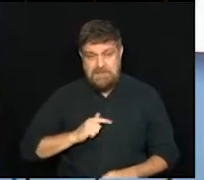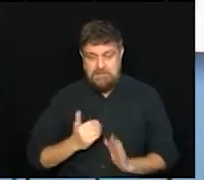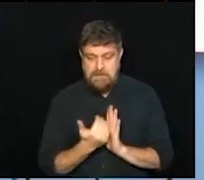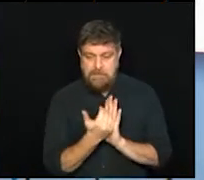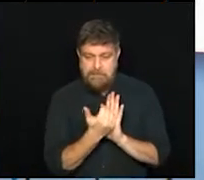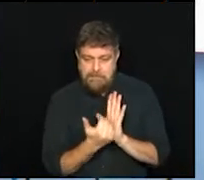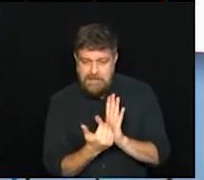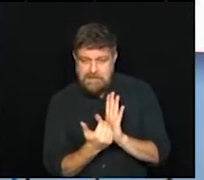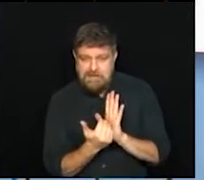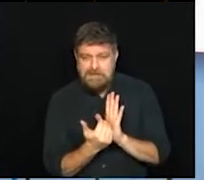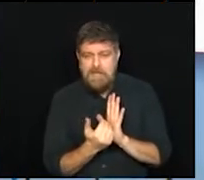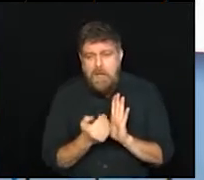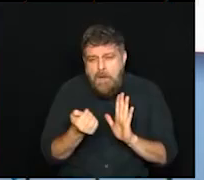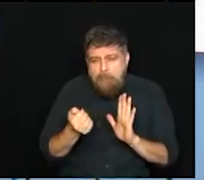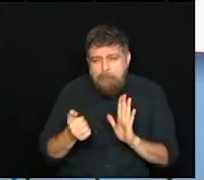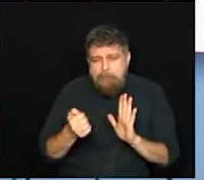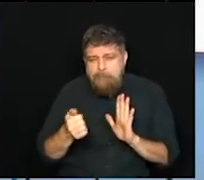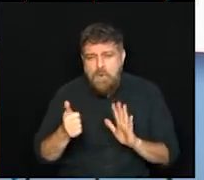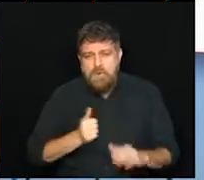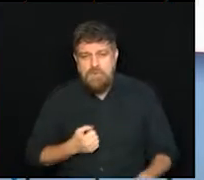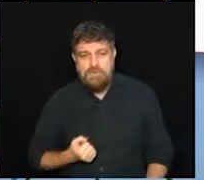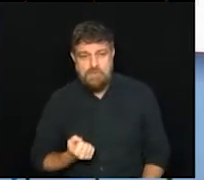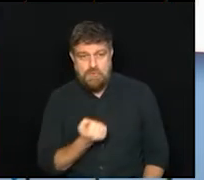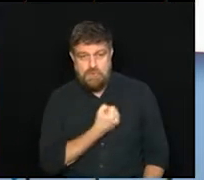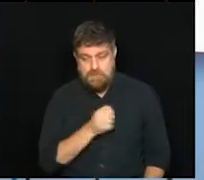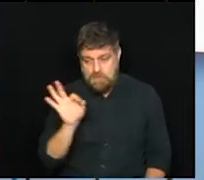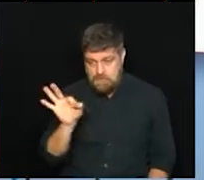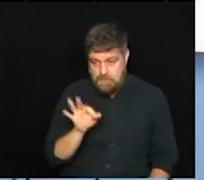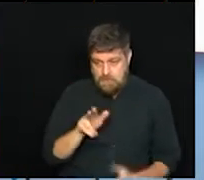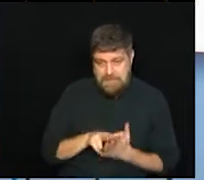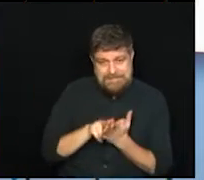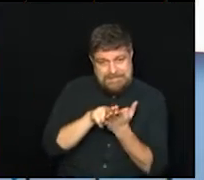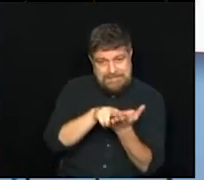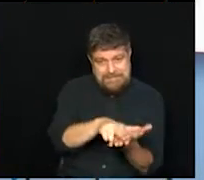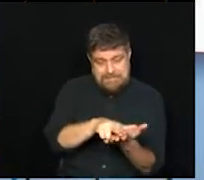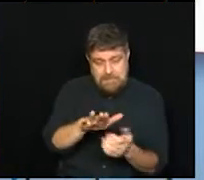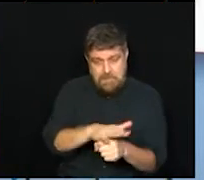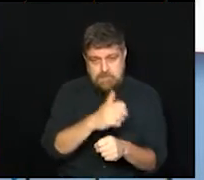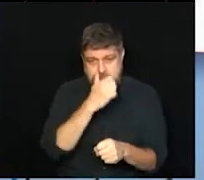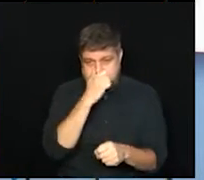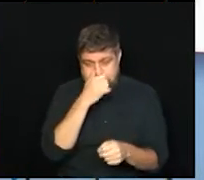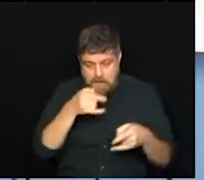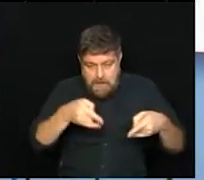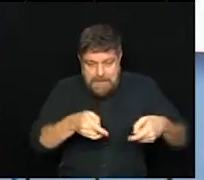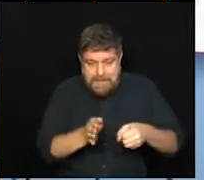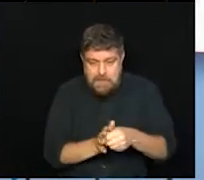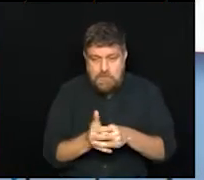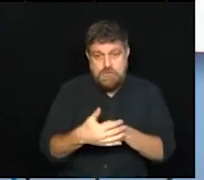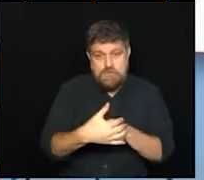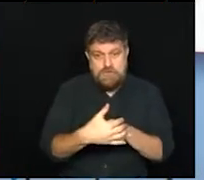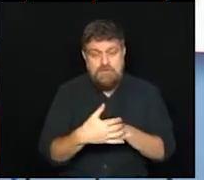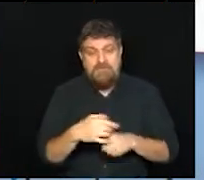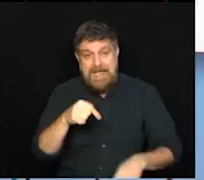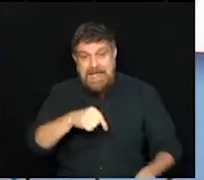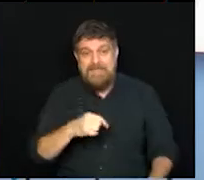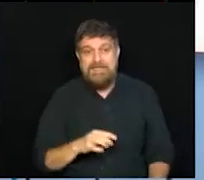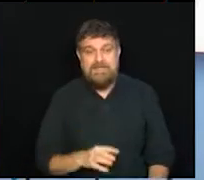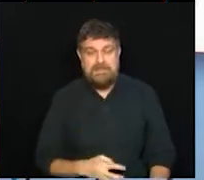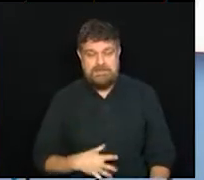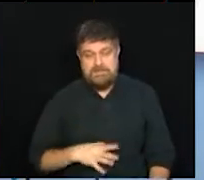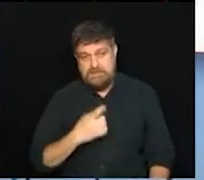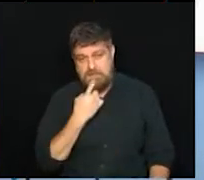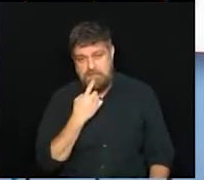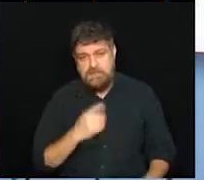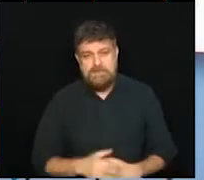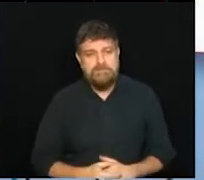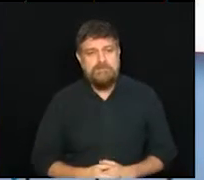pequena queda nessa taxa de ocupação nos leitos Covid aqui na cidade de Campinas. E, Gabriel, para a